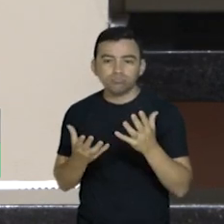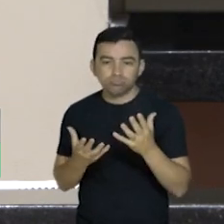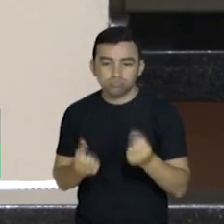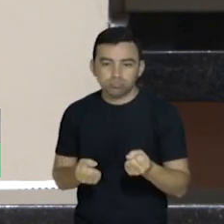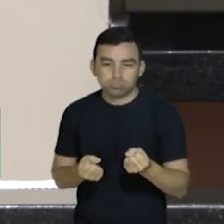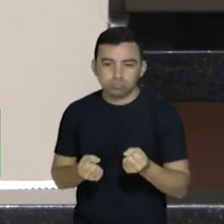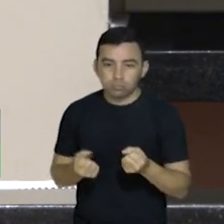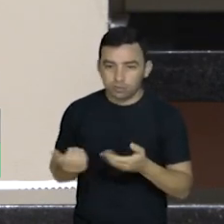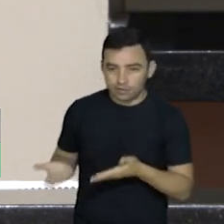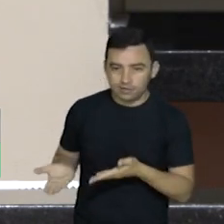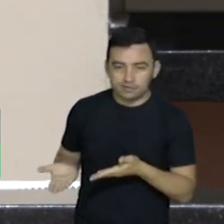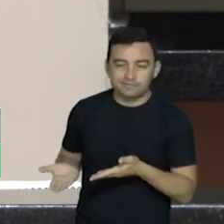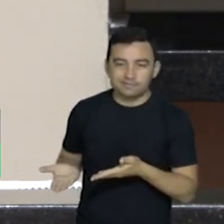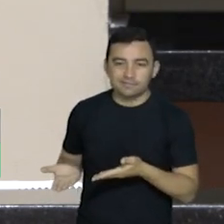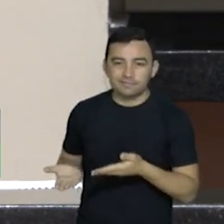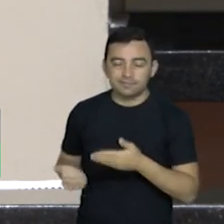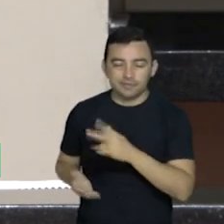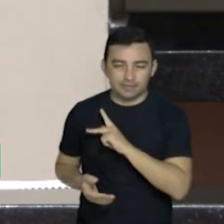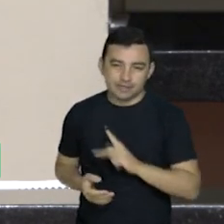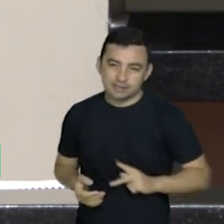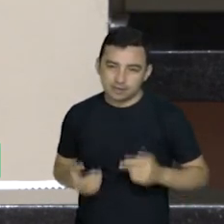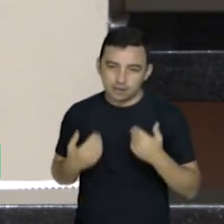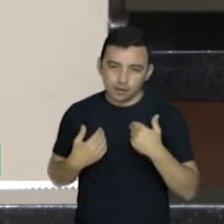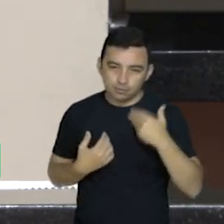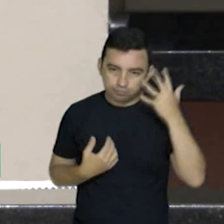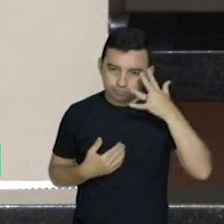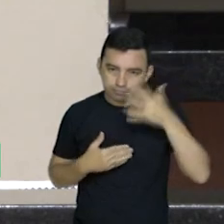e eu peço a palavra